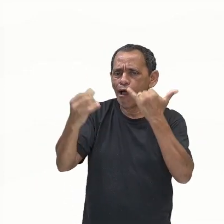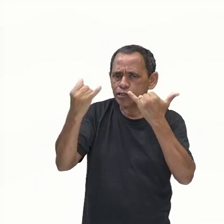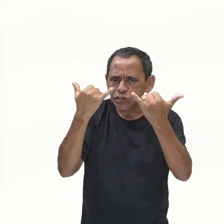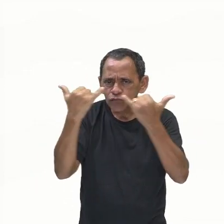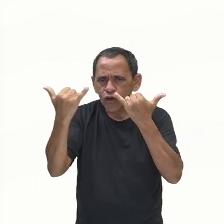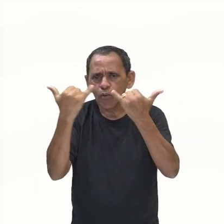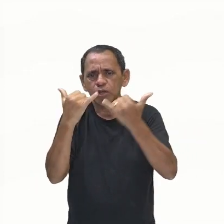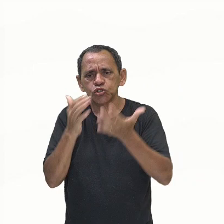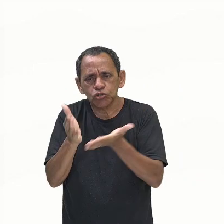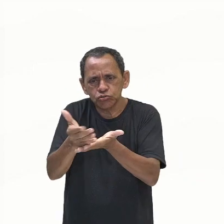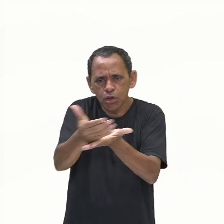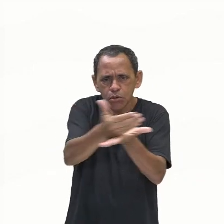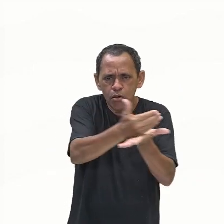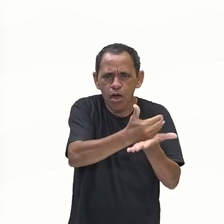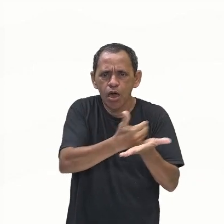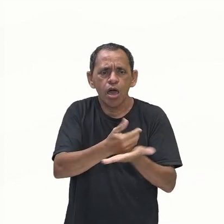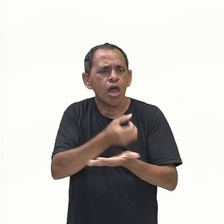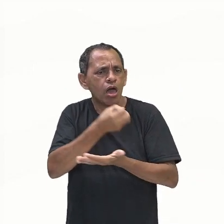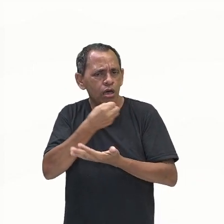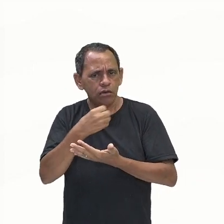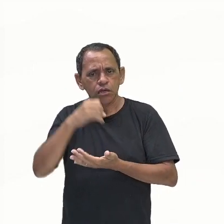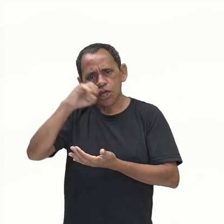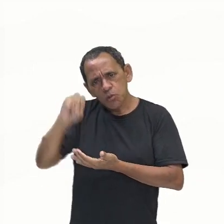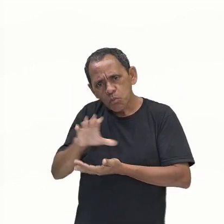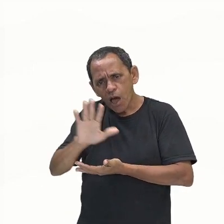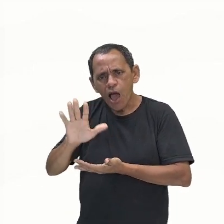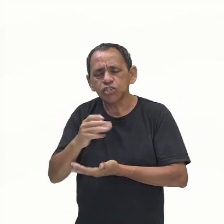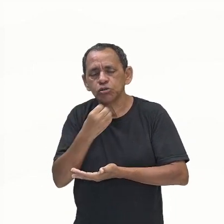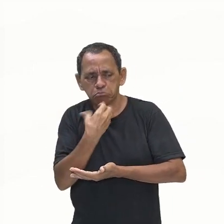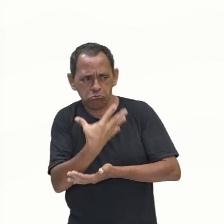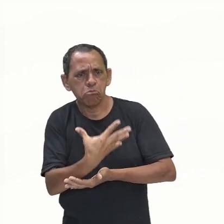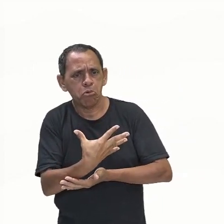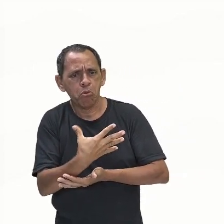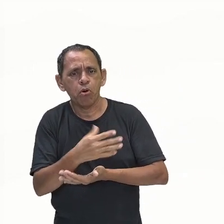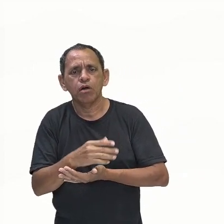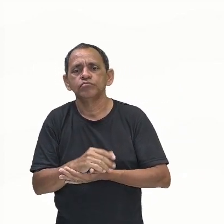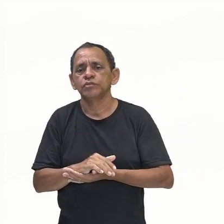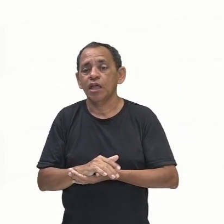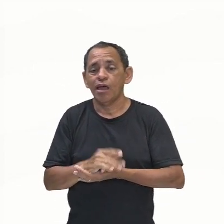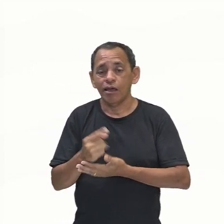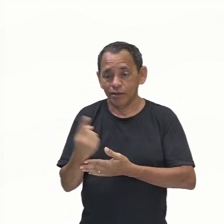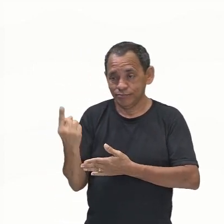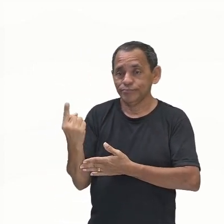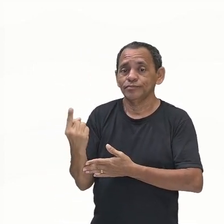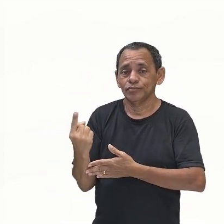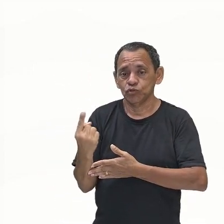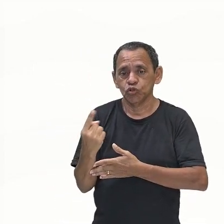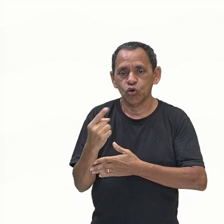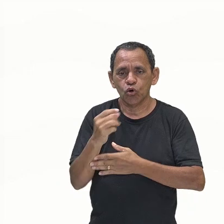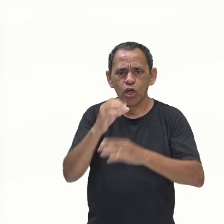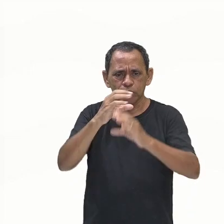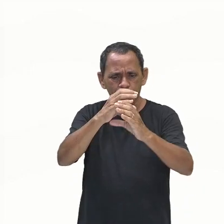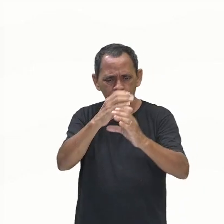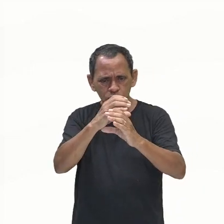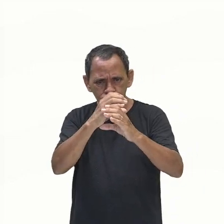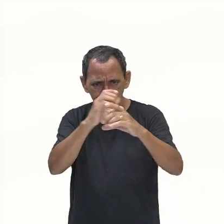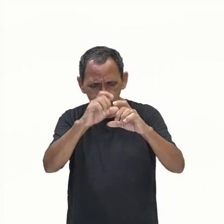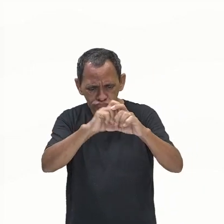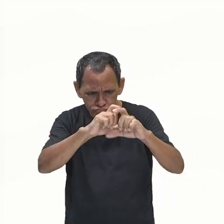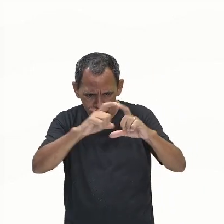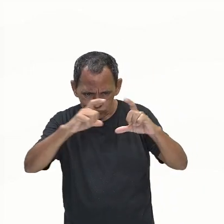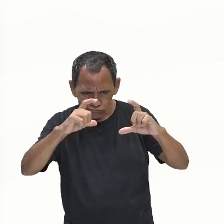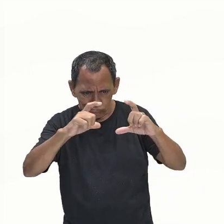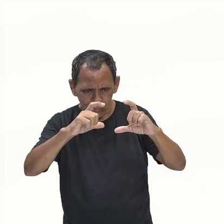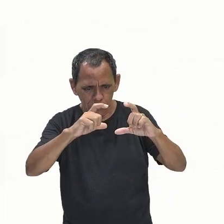alguns eventos a mais, e aqui agora eu estou dando um zoom na cidade, né? Então aqui, ó, nessa área nós temos